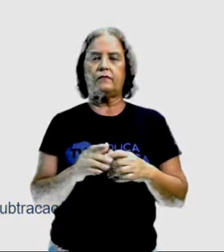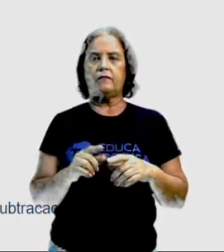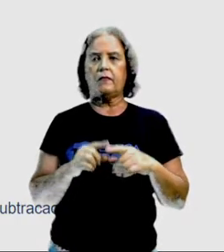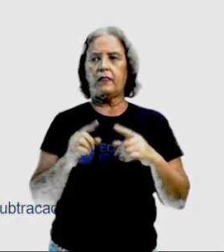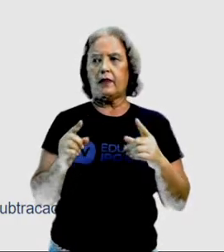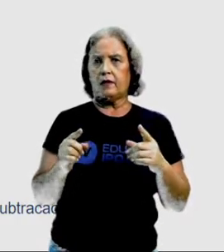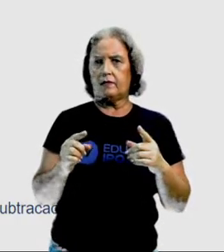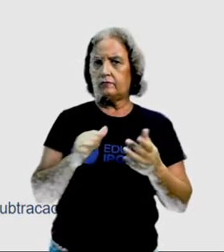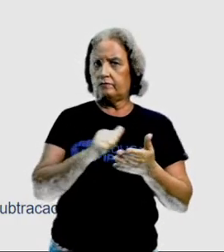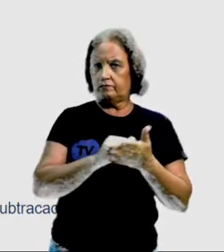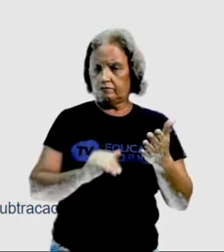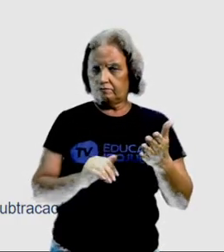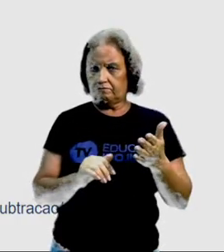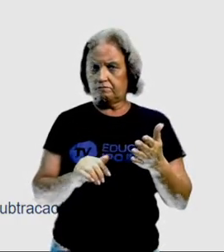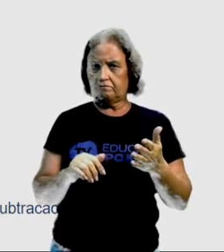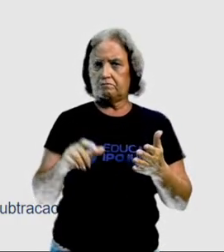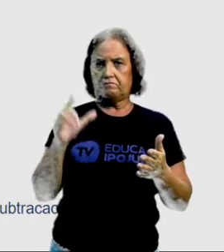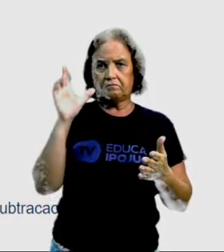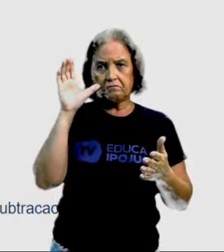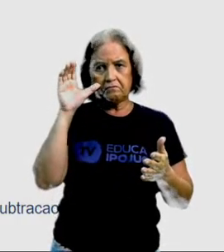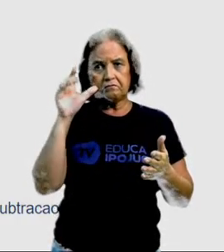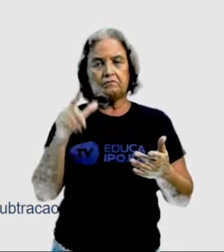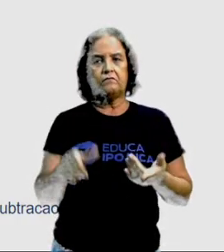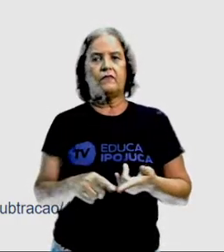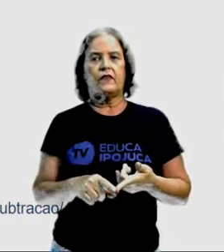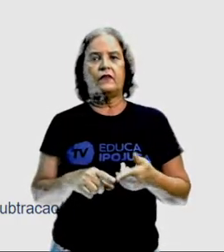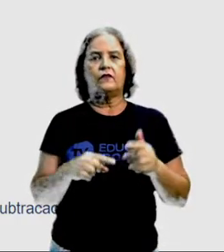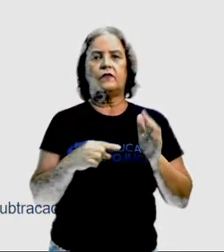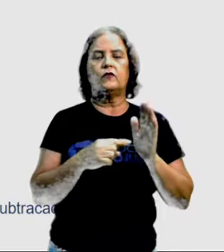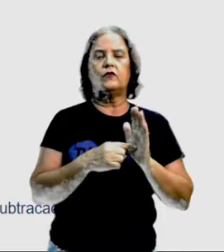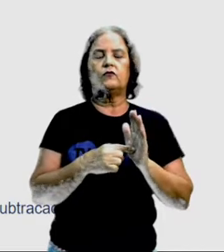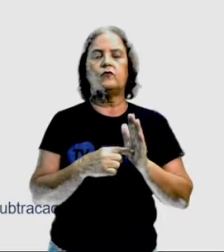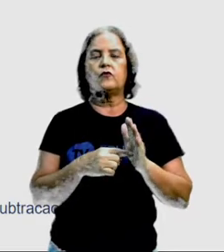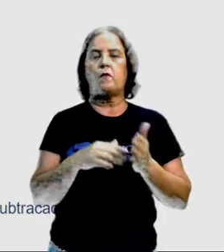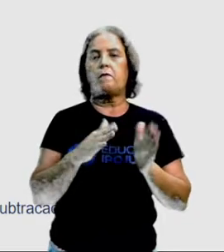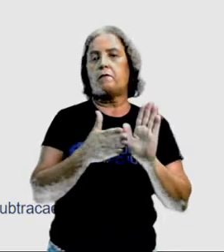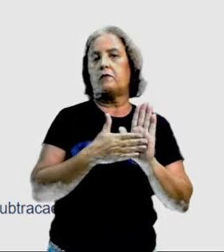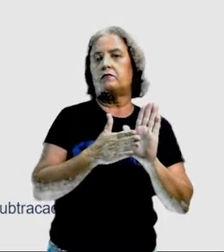Mais uma atividade super interessante, apresentando